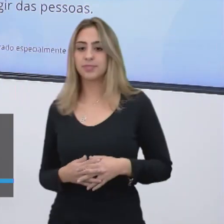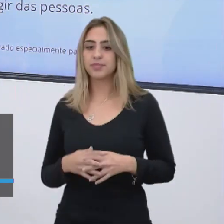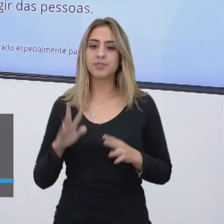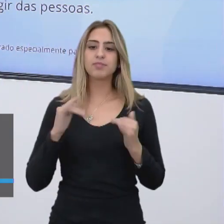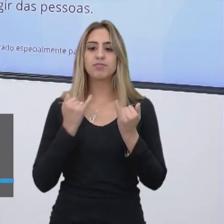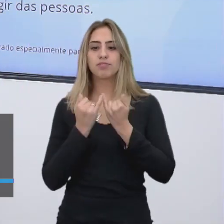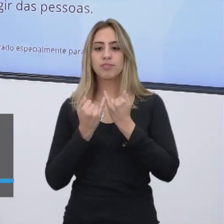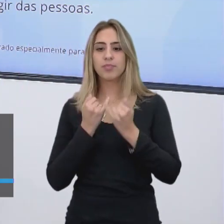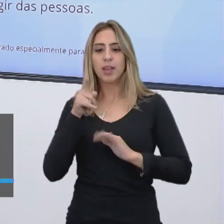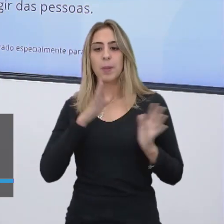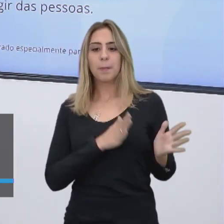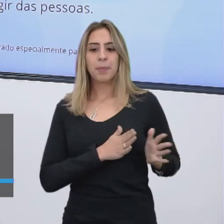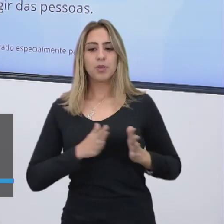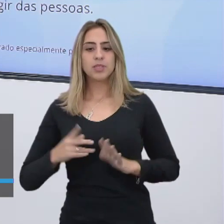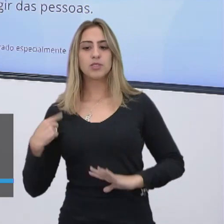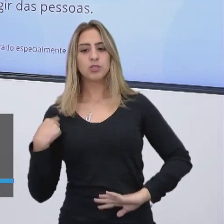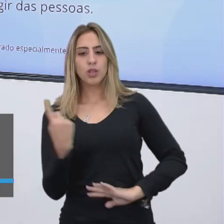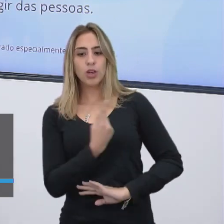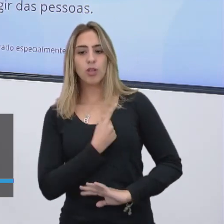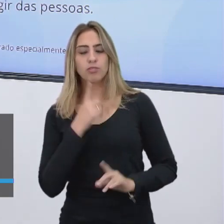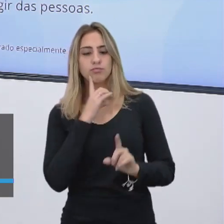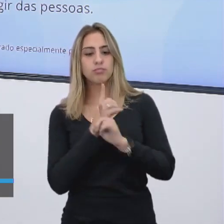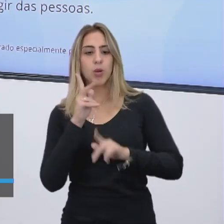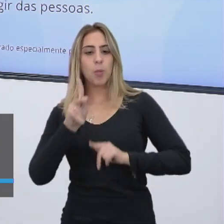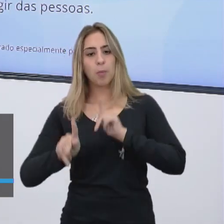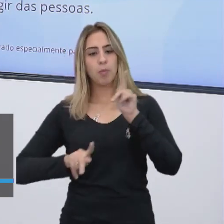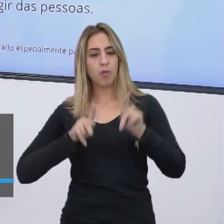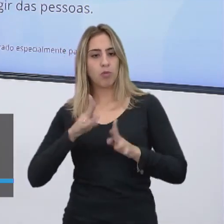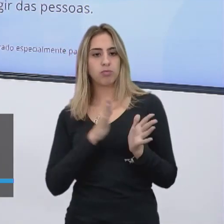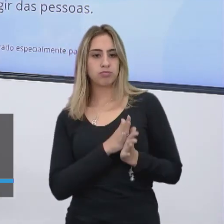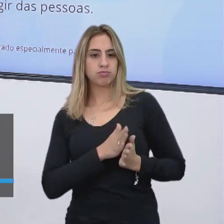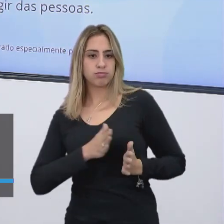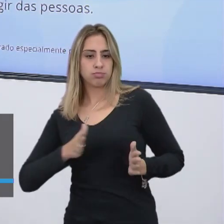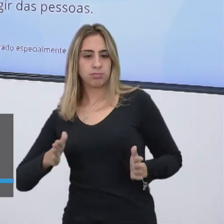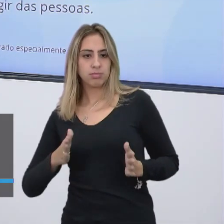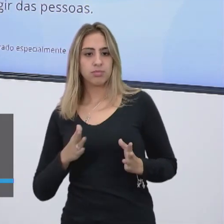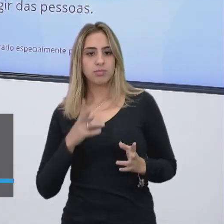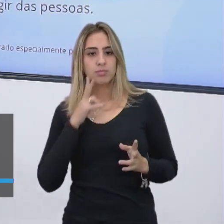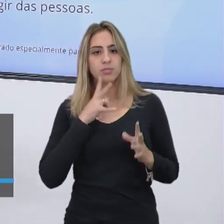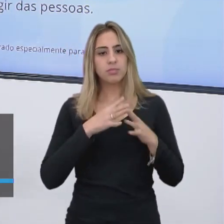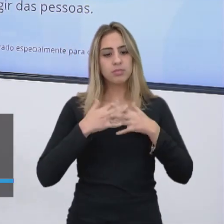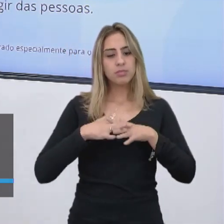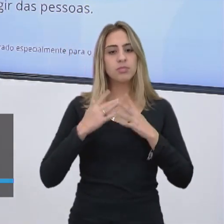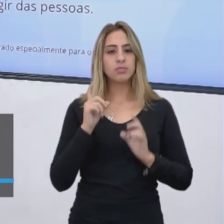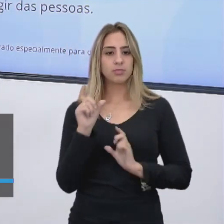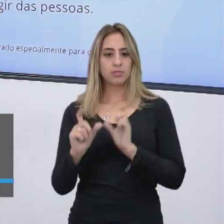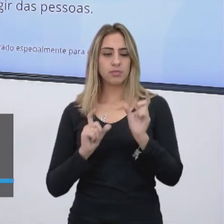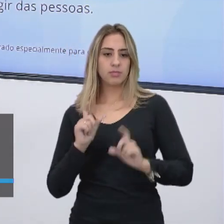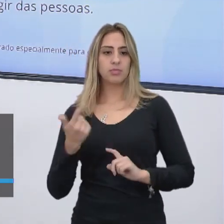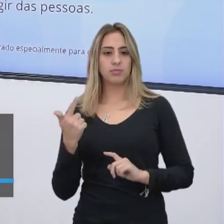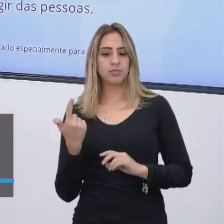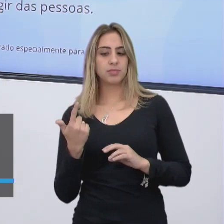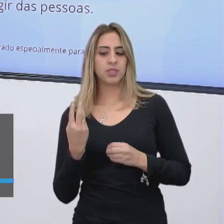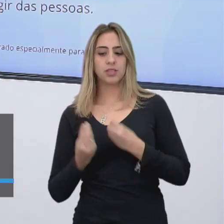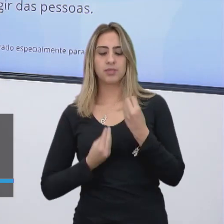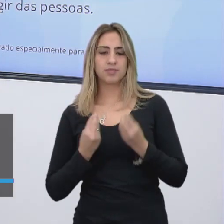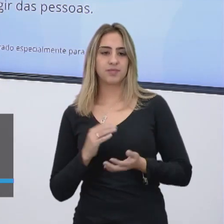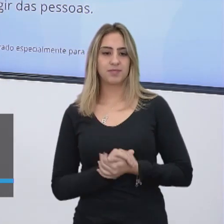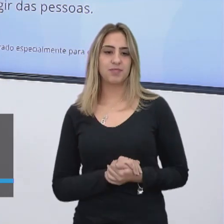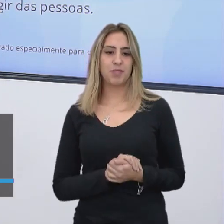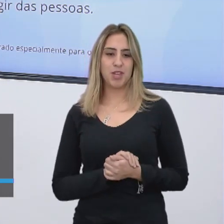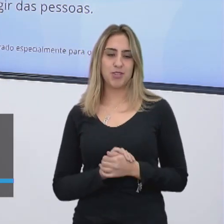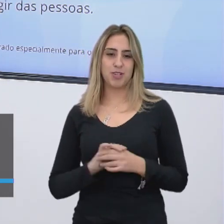é justamente o processo que nós, enquanto povo, passamos de assimilar mesmo, e a palavra não tem, eu acho que outra que